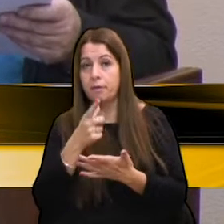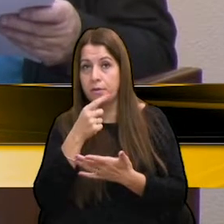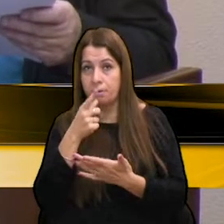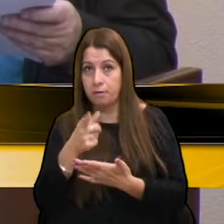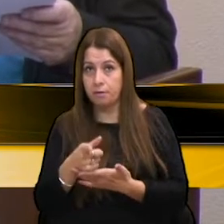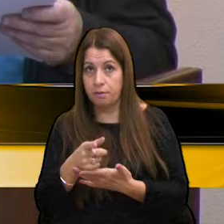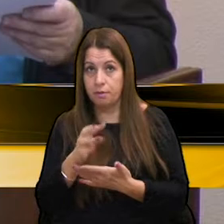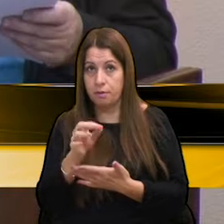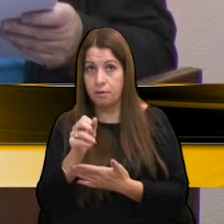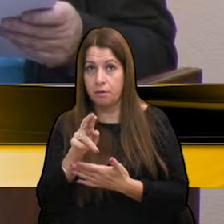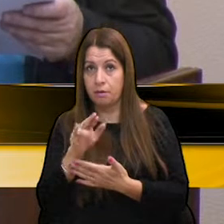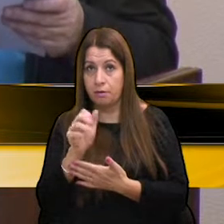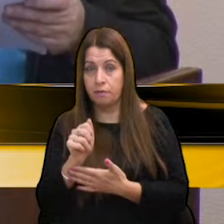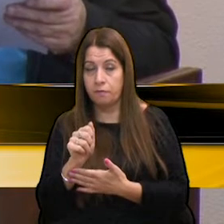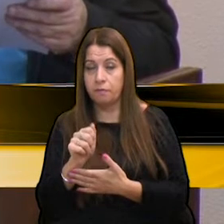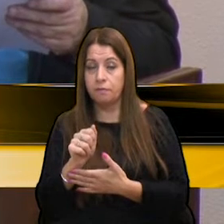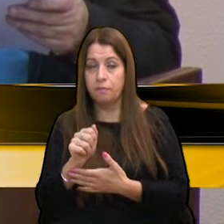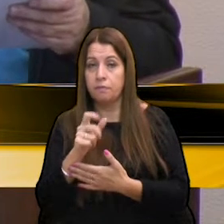da tarifa de água.